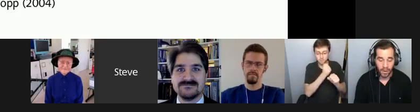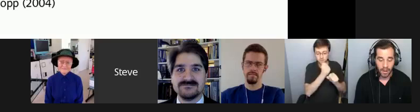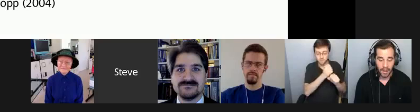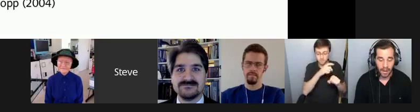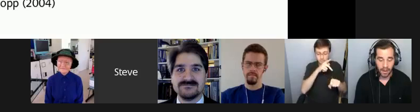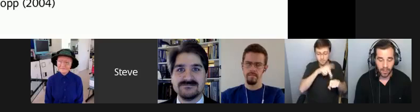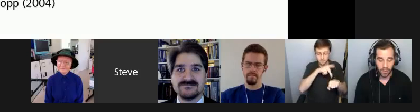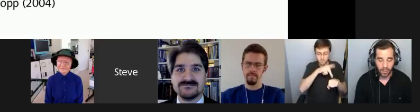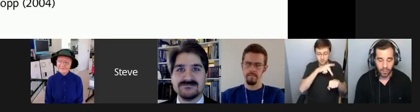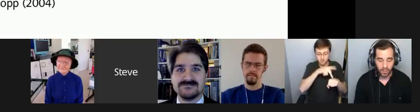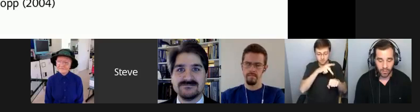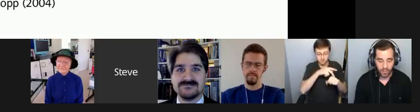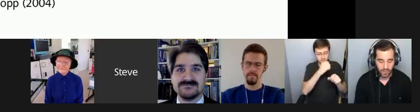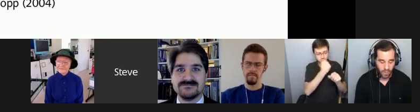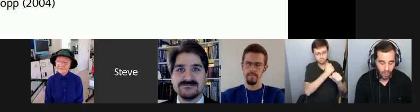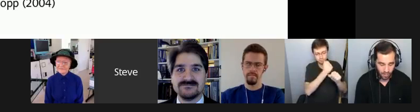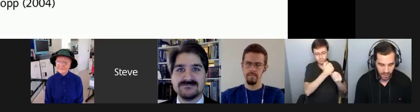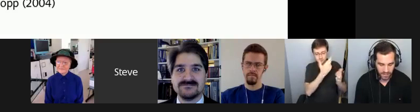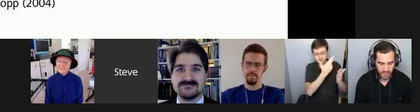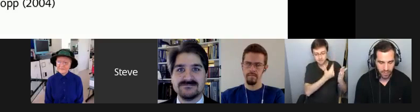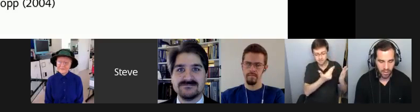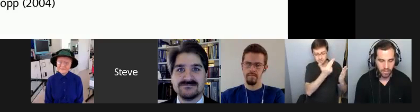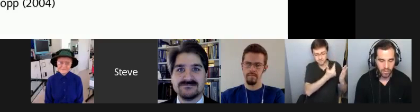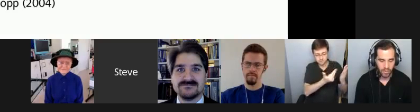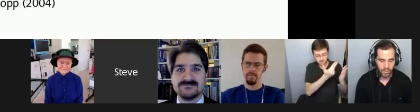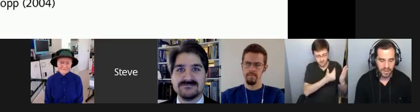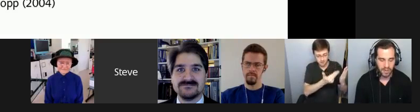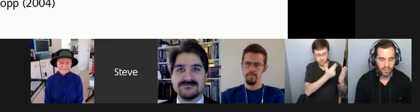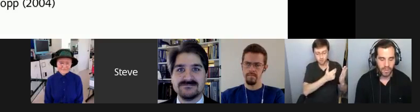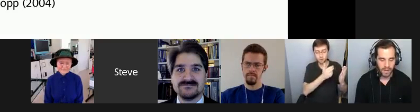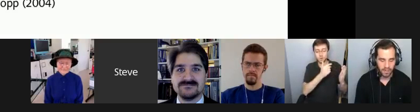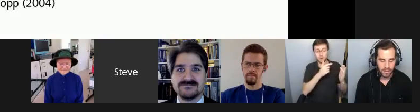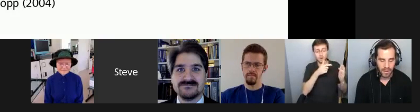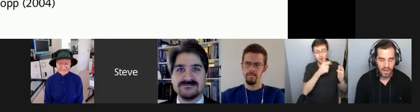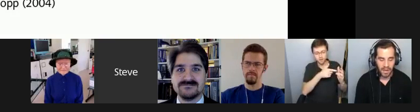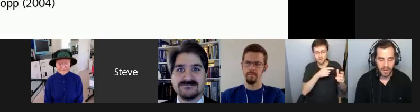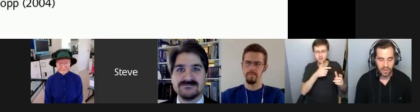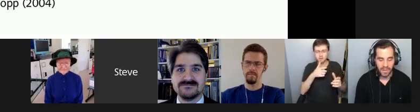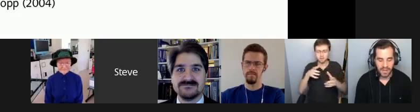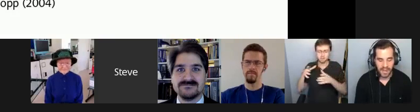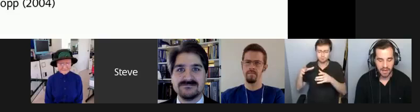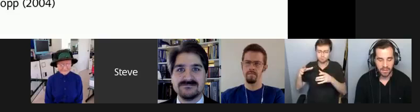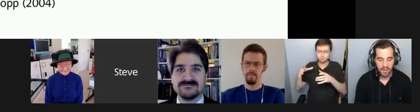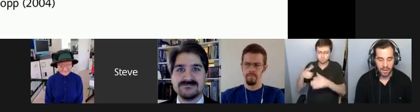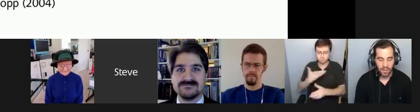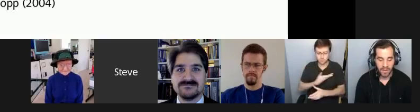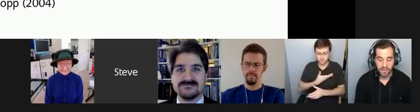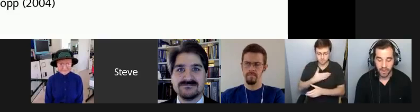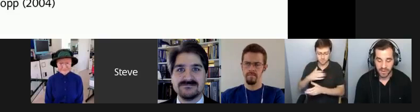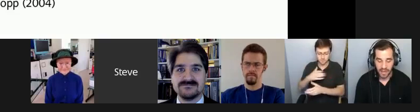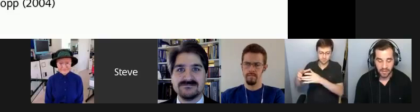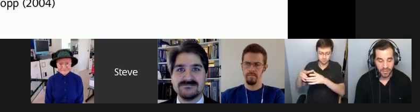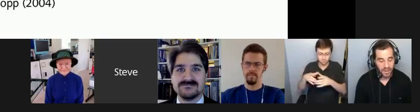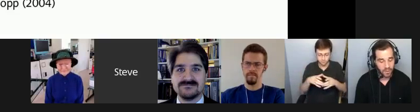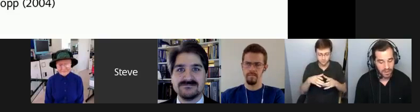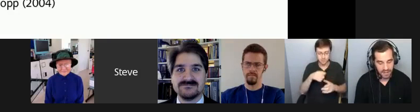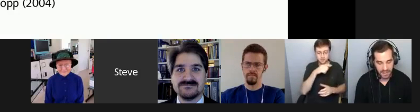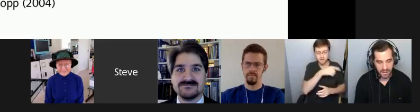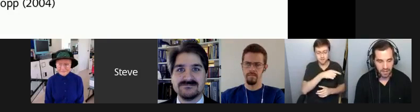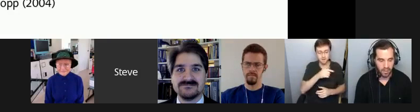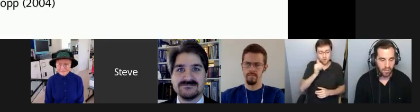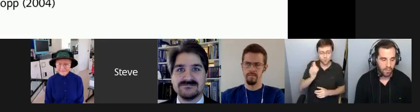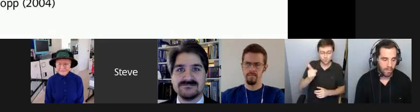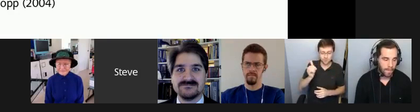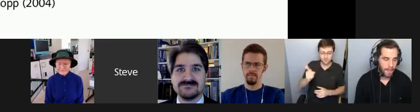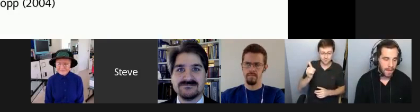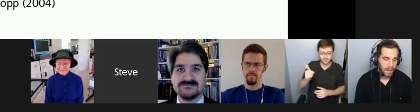como os homens, como os seres humanos, eles começaram com esse processo de leitura e